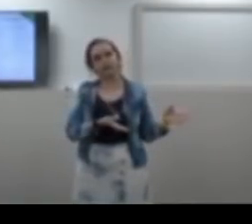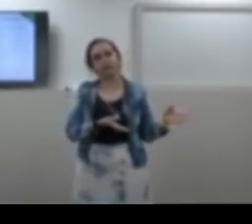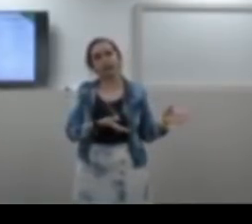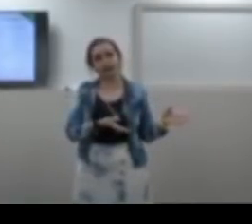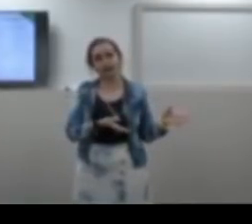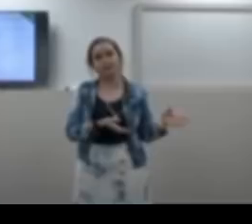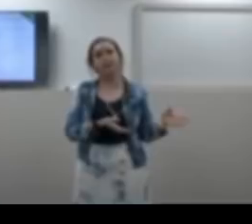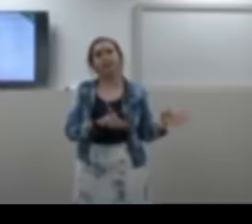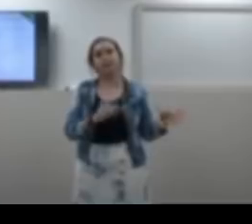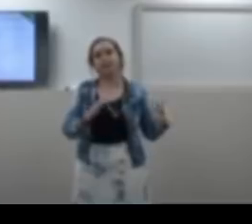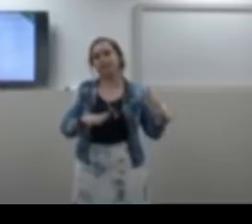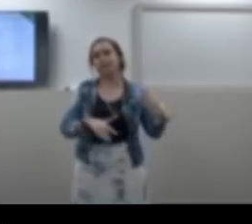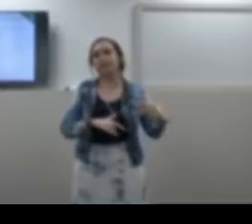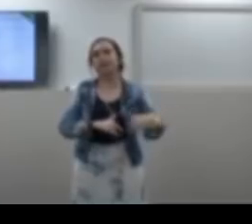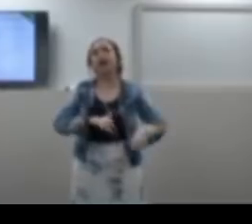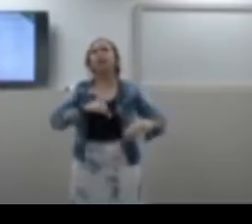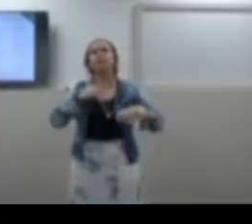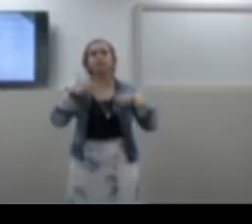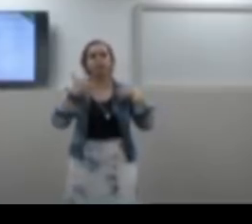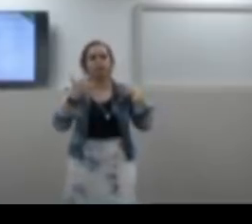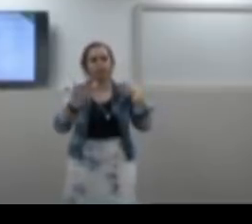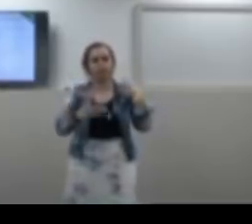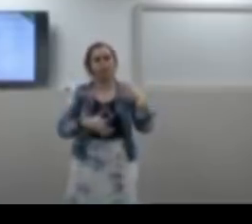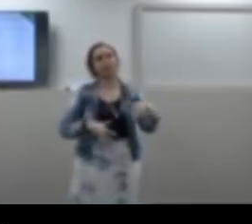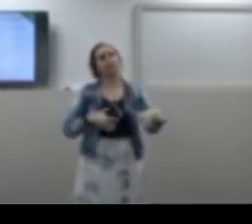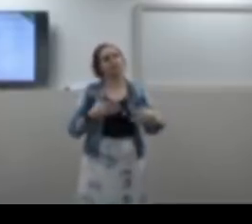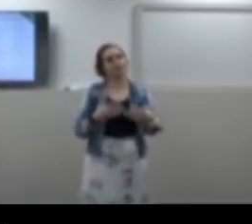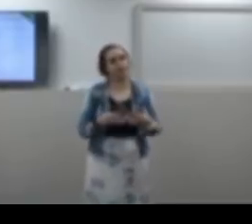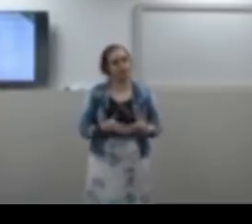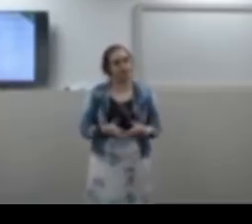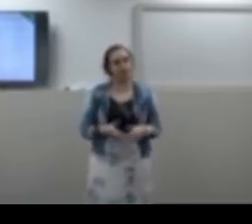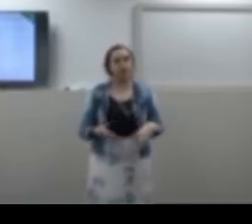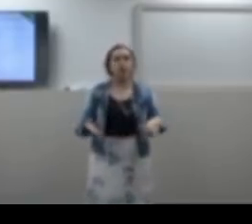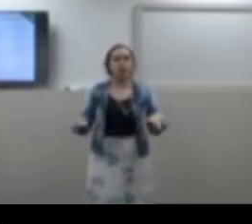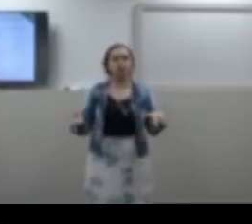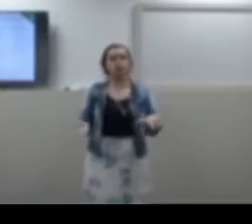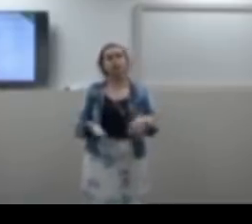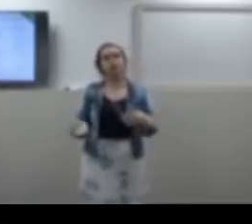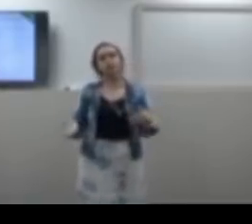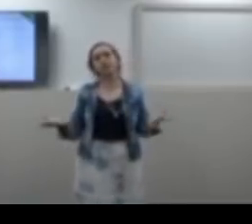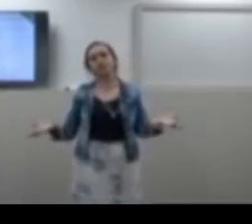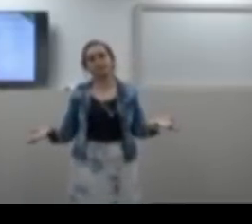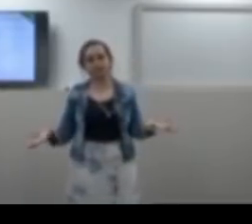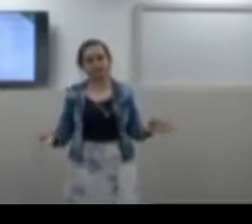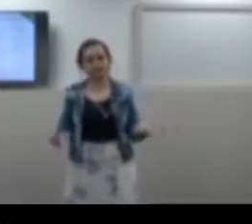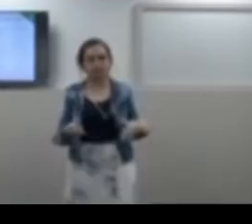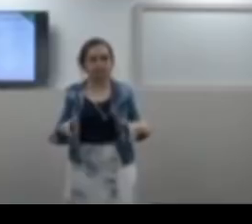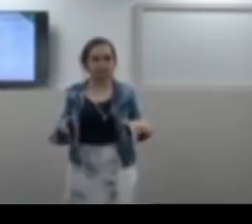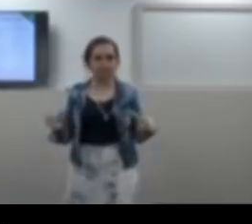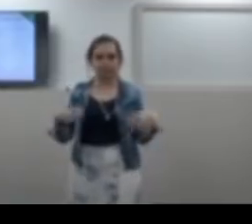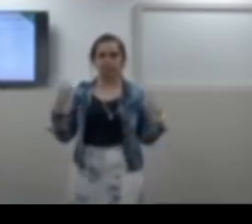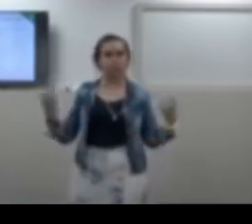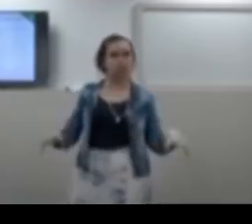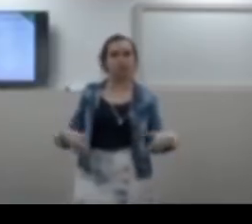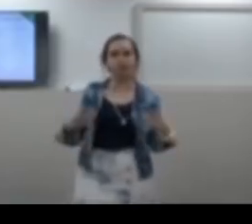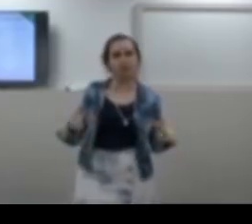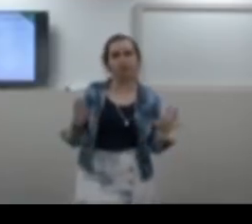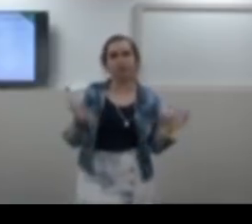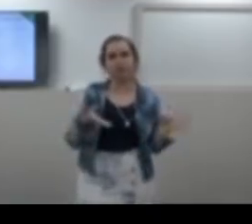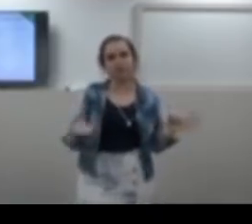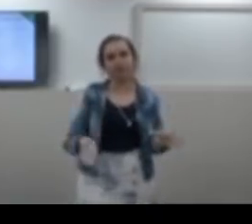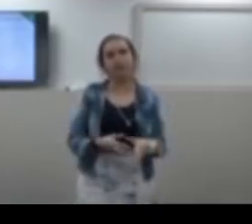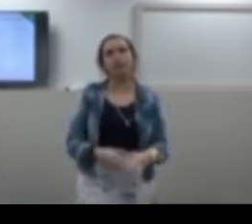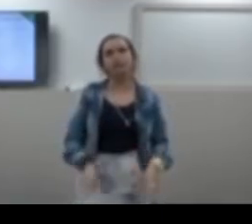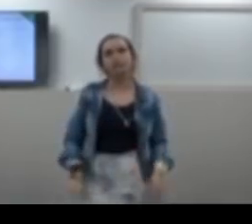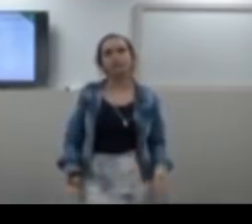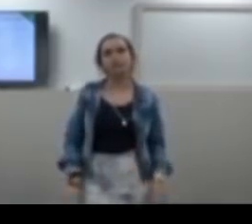de maior interesse para eles, que cresce mais rápido, que o boi consegue aproveitar melhor, ou então eles tiram para fazer a plantação de soja, de